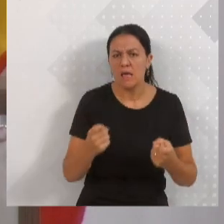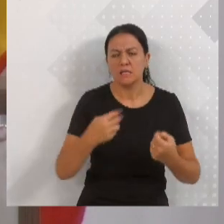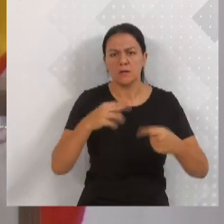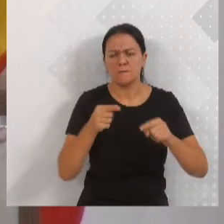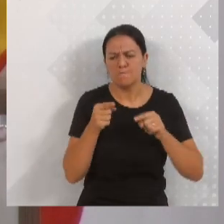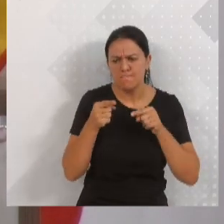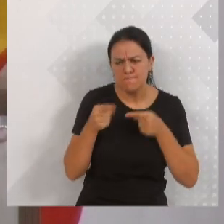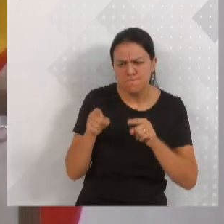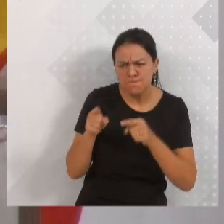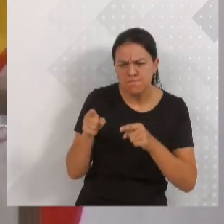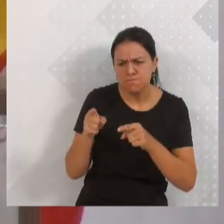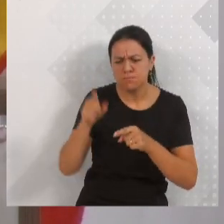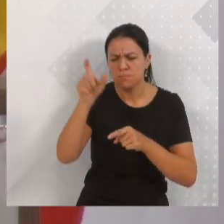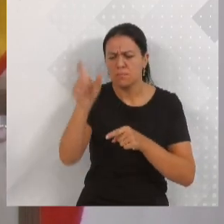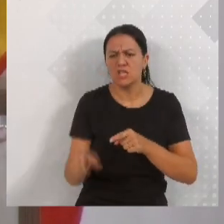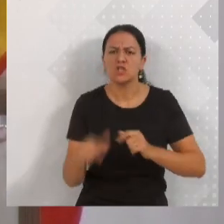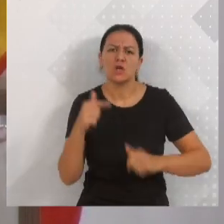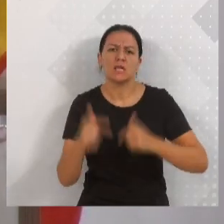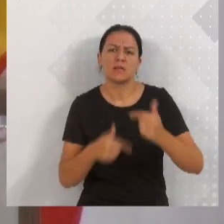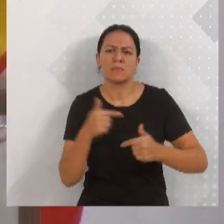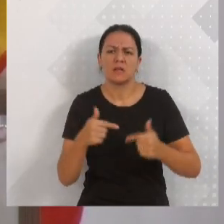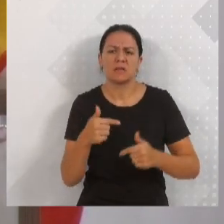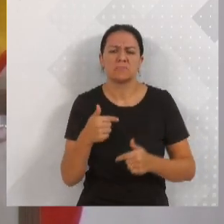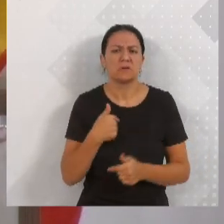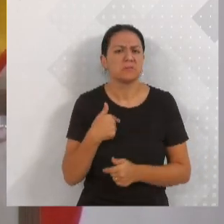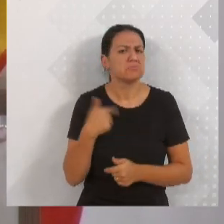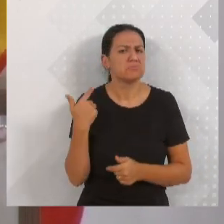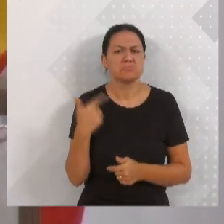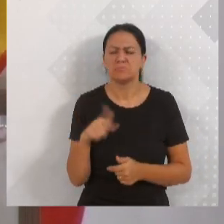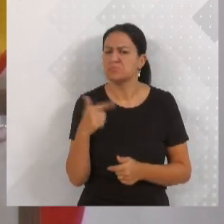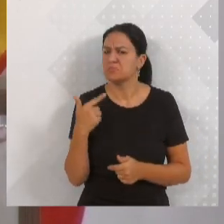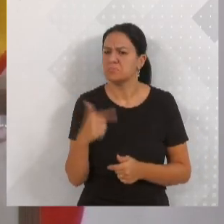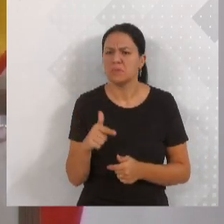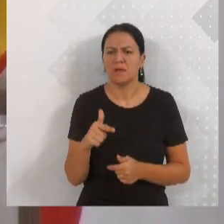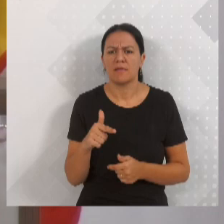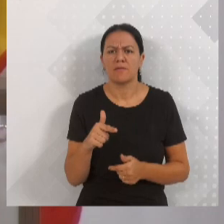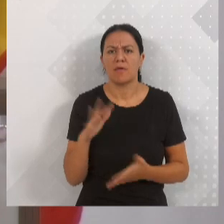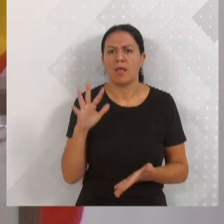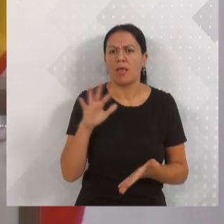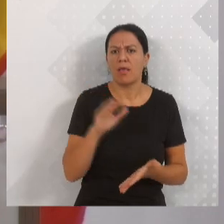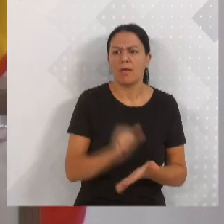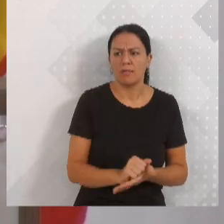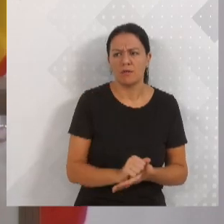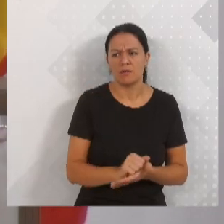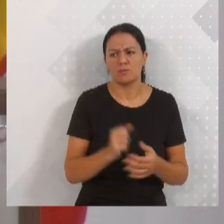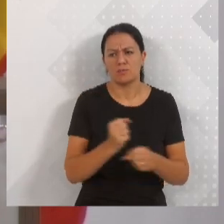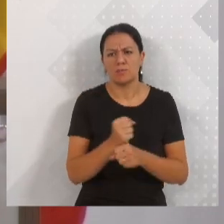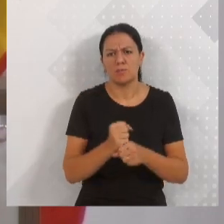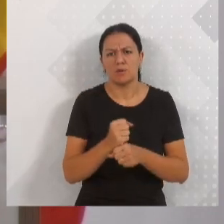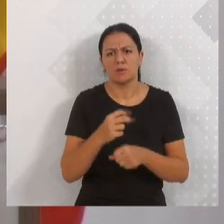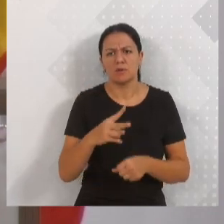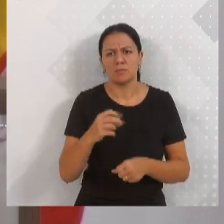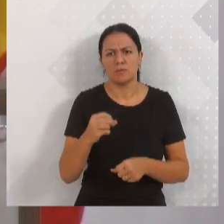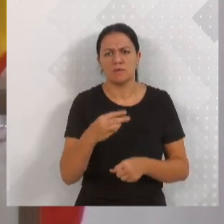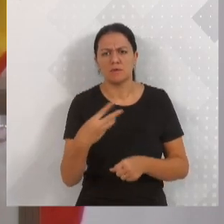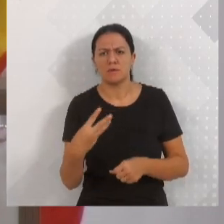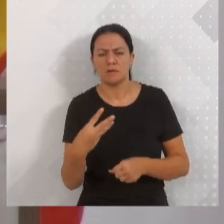a pessoas que estavam ali trabalhando a gente não teve eh um registro expressivo no ano de 2023